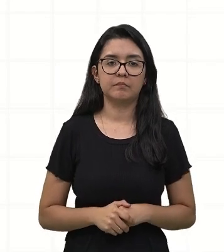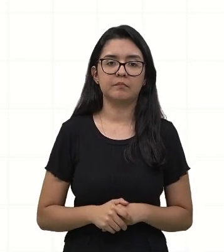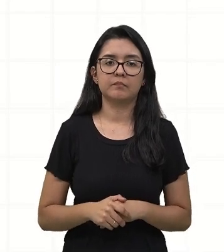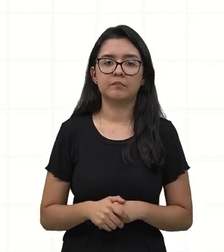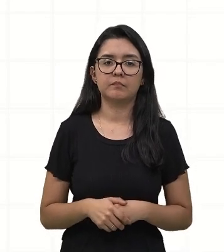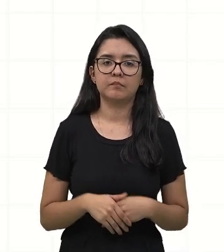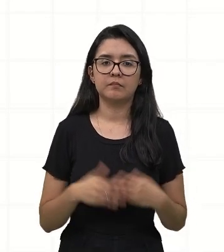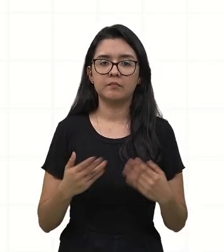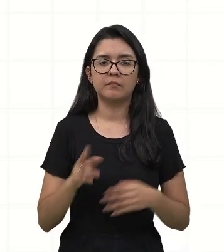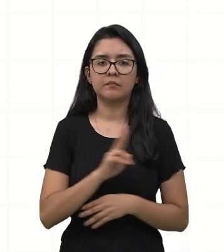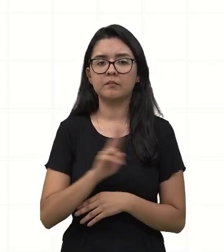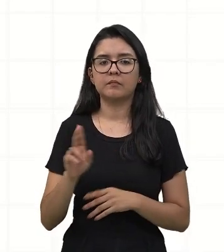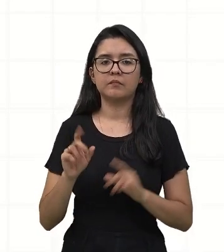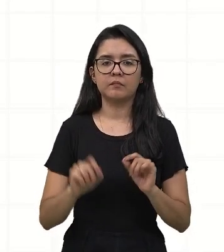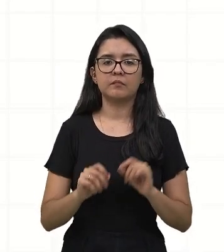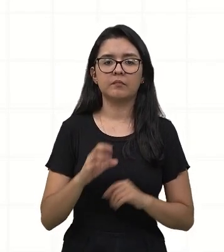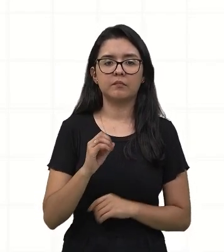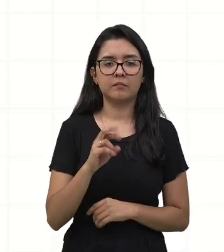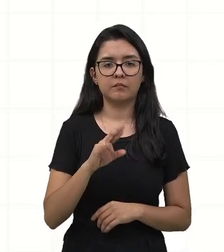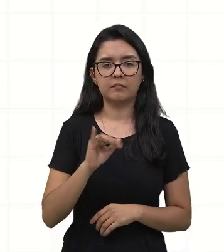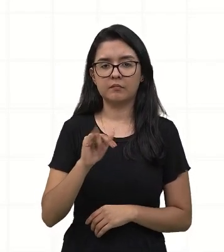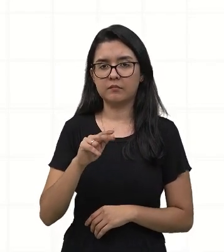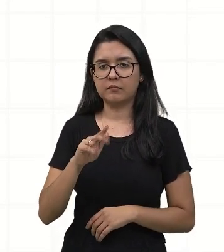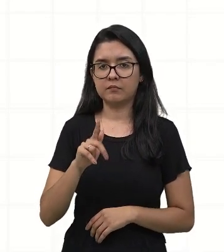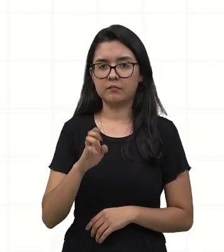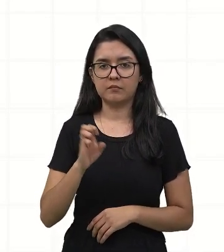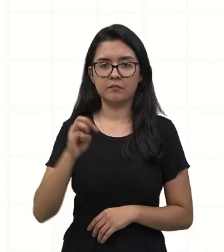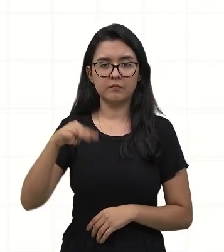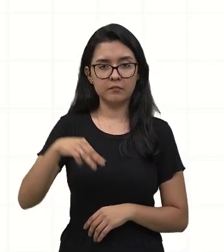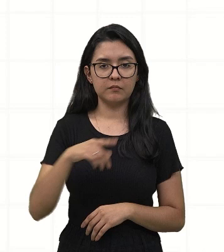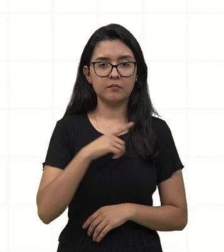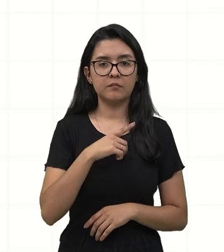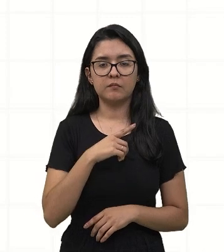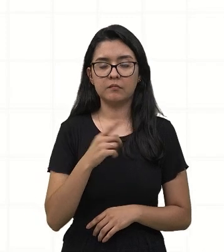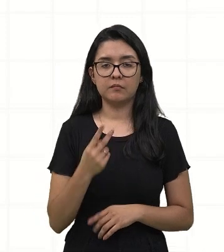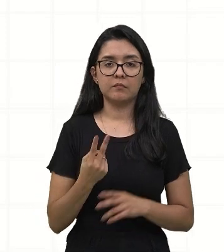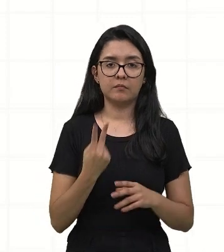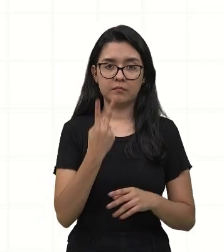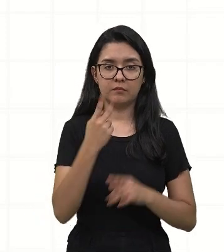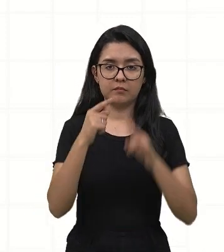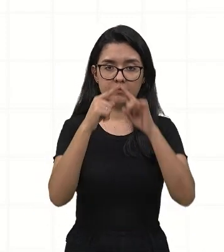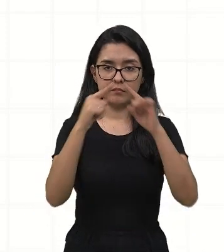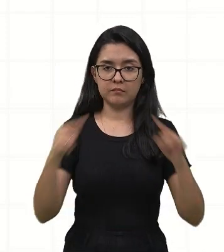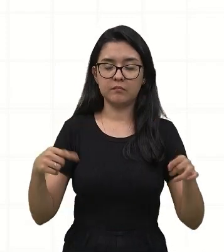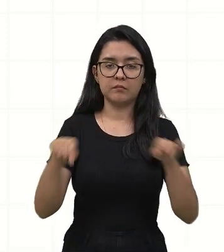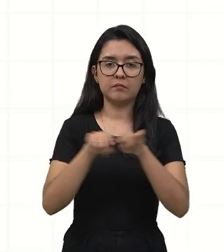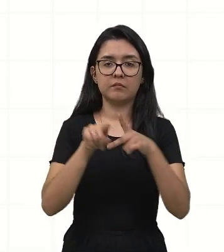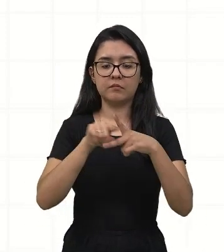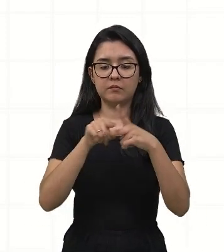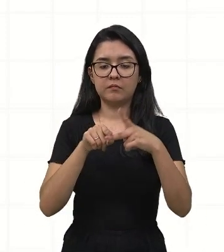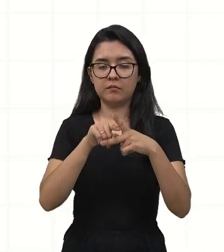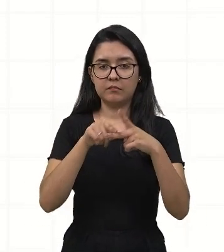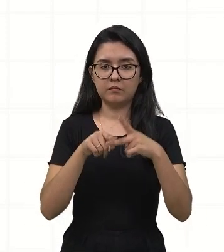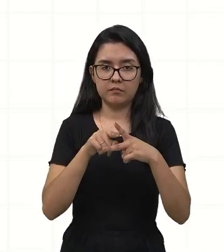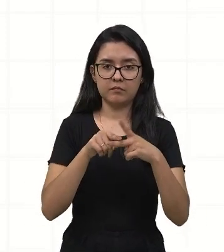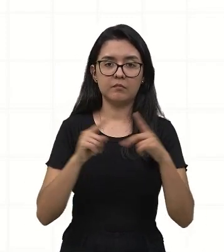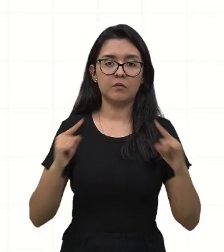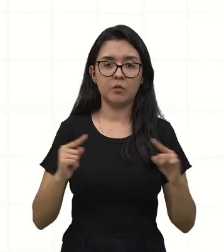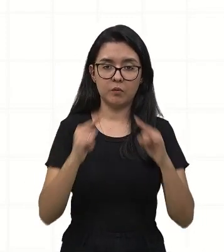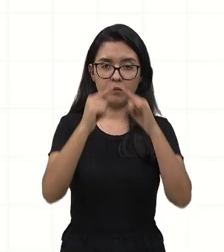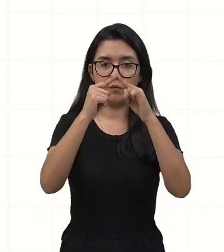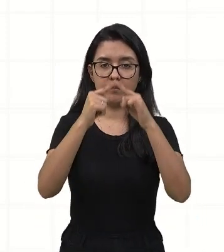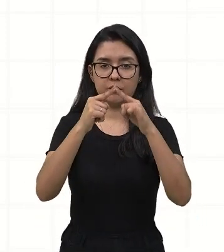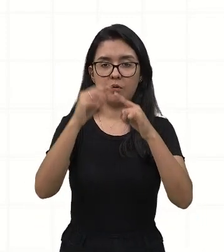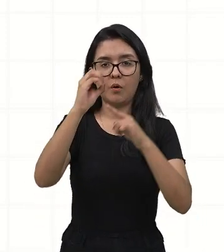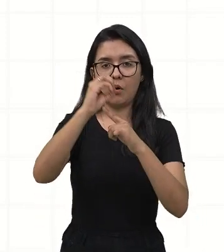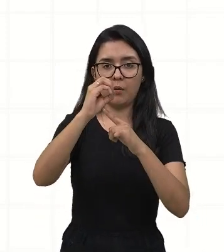bom? Então, começou a dar nome aí para as coisas. Ó. Temos uma semirreta e já temos um ângulo aí, um vértice aí no vértice nós chamamos de